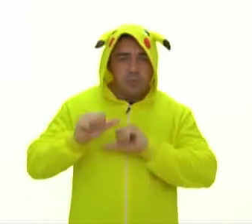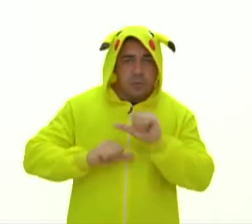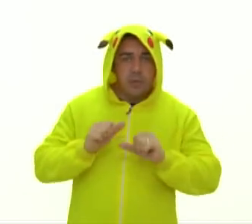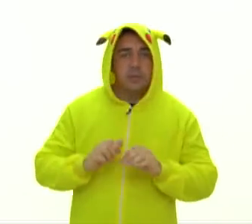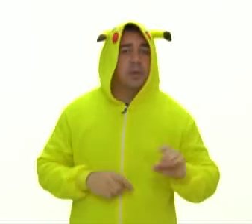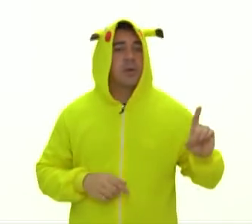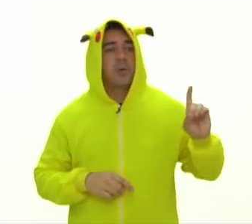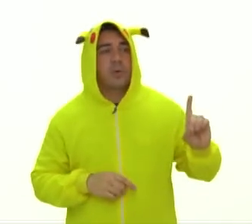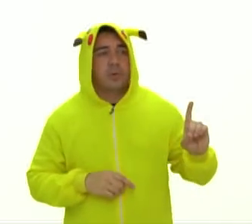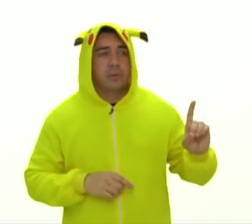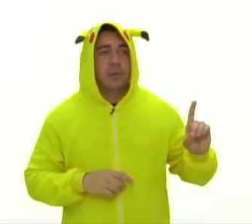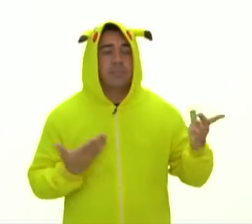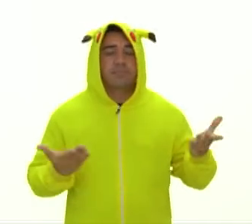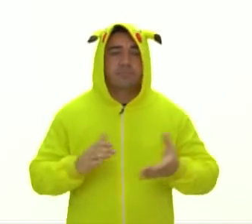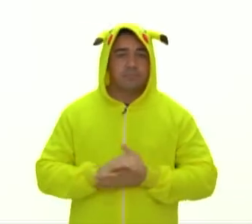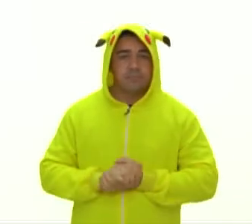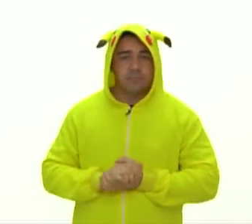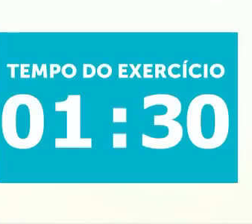D, aposematismo?